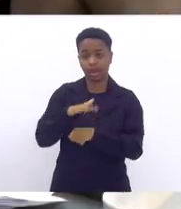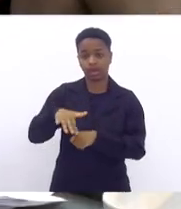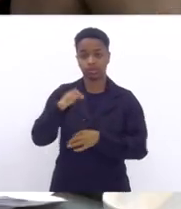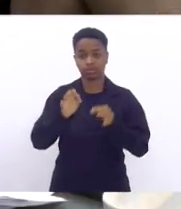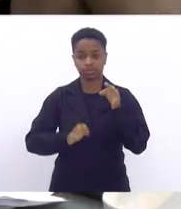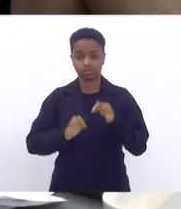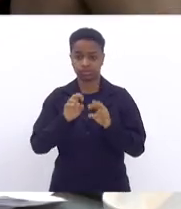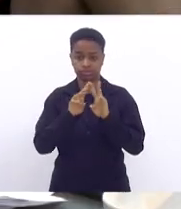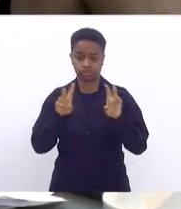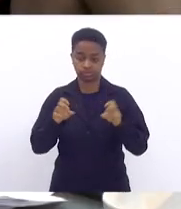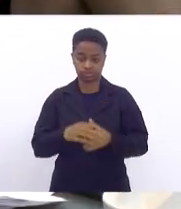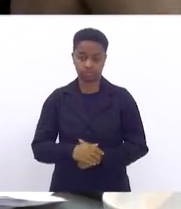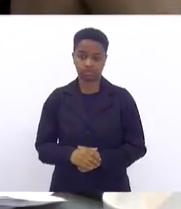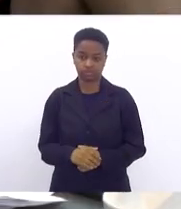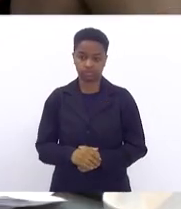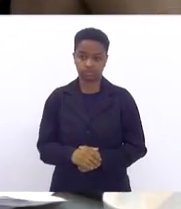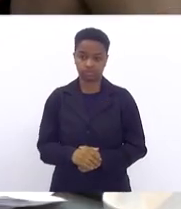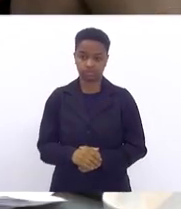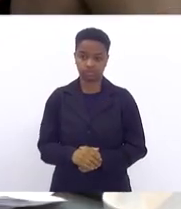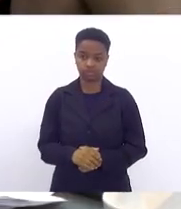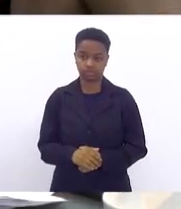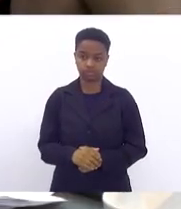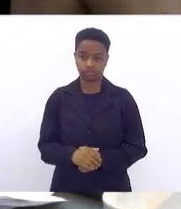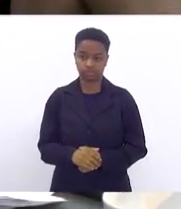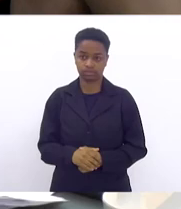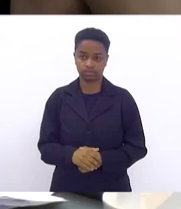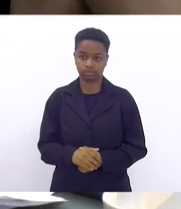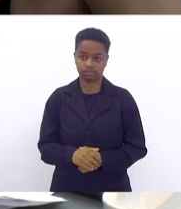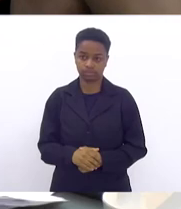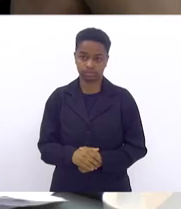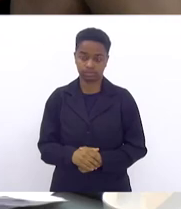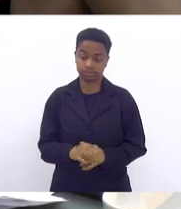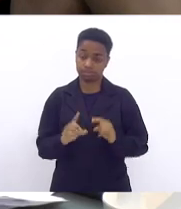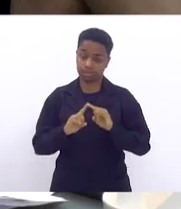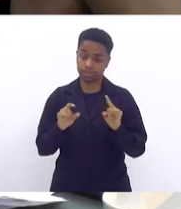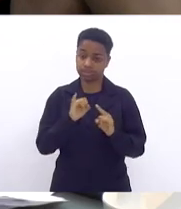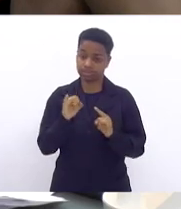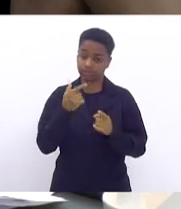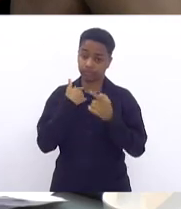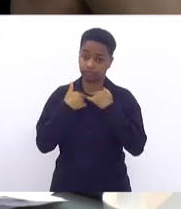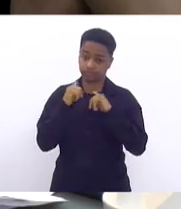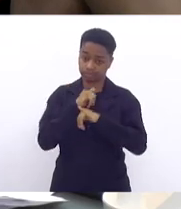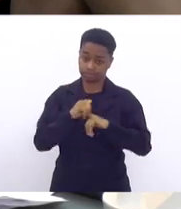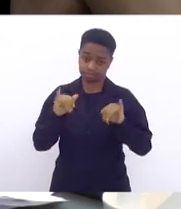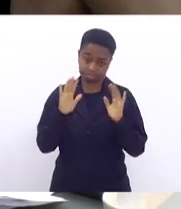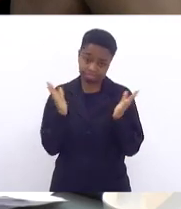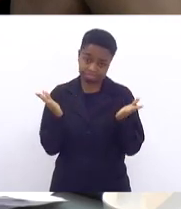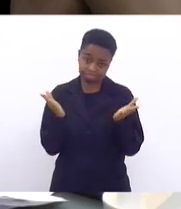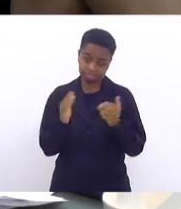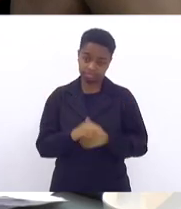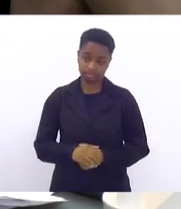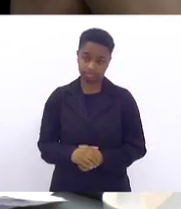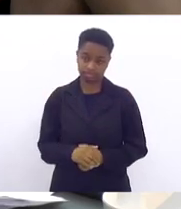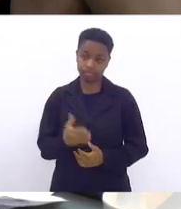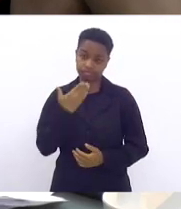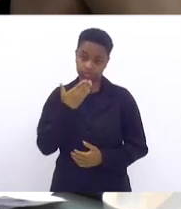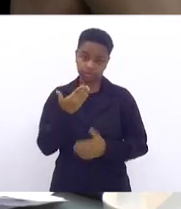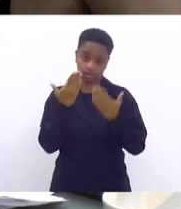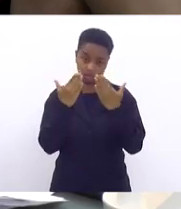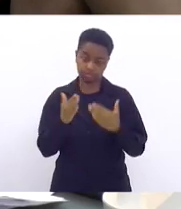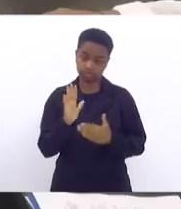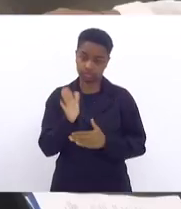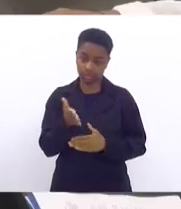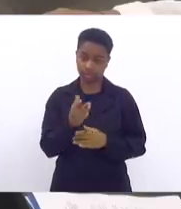sobre essa matéria. Perfeito. Pedi vista. É oportuno. Mas, se o senhor quiser... Não. Pedido de vista... Pedido está pedido.